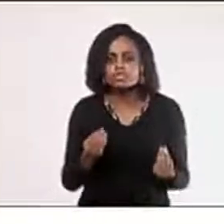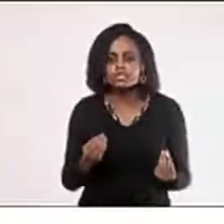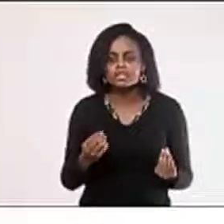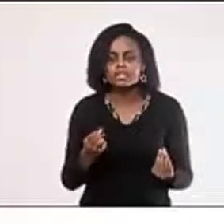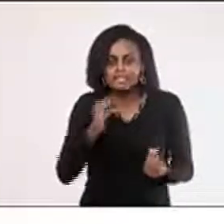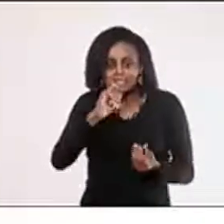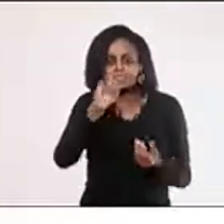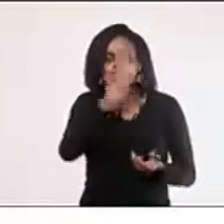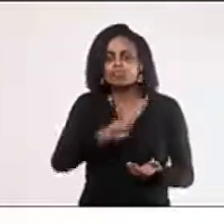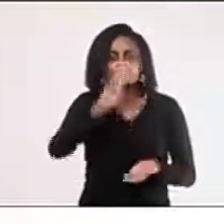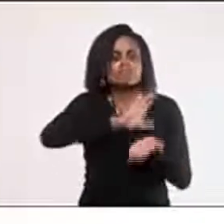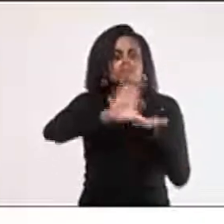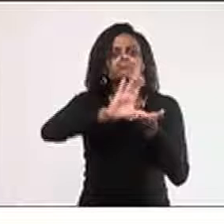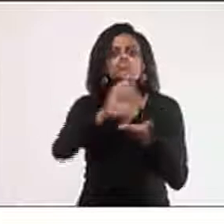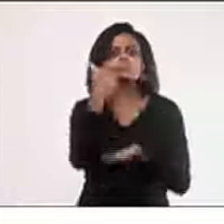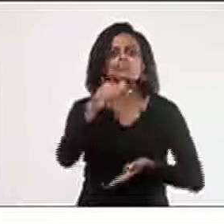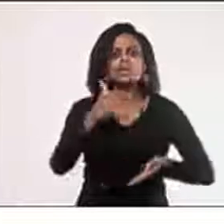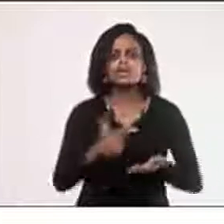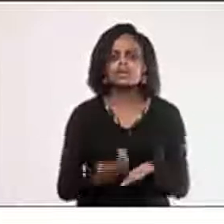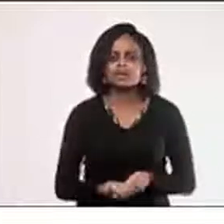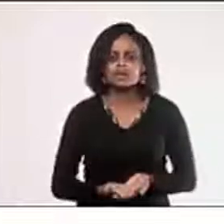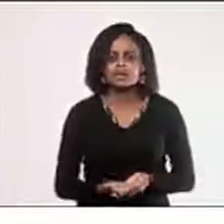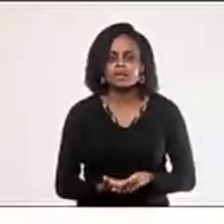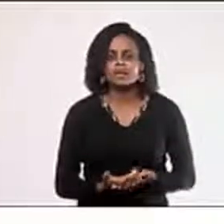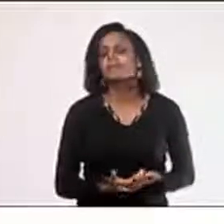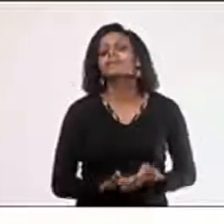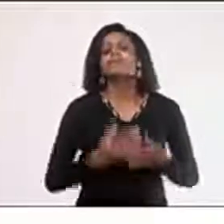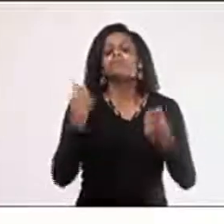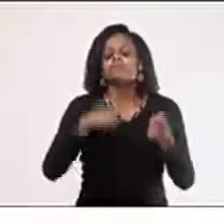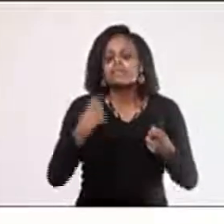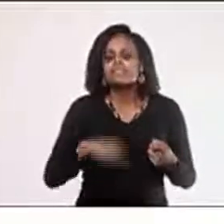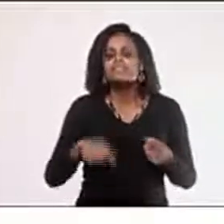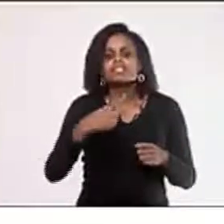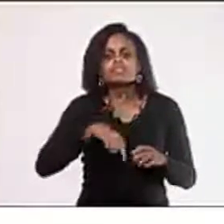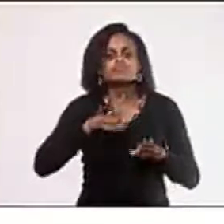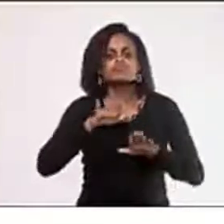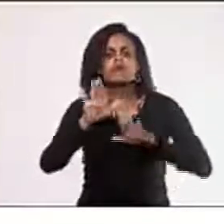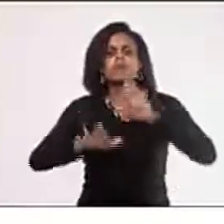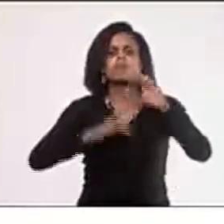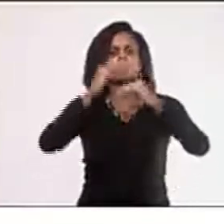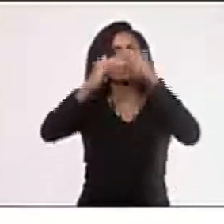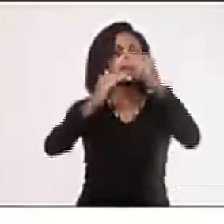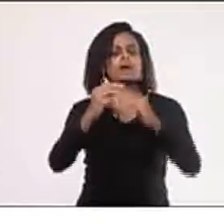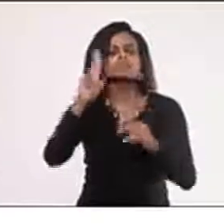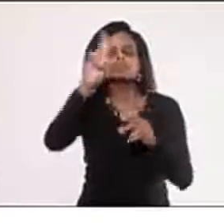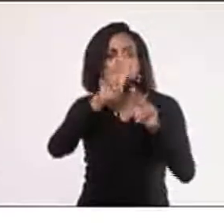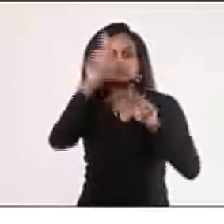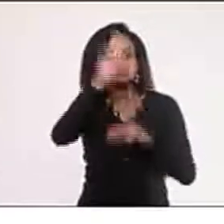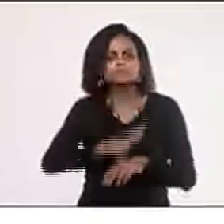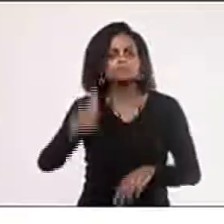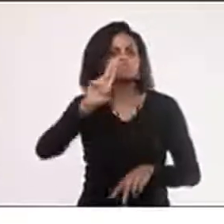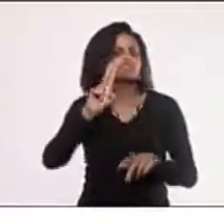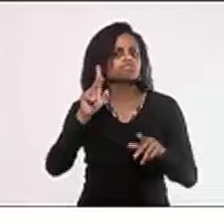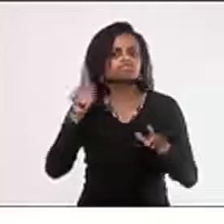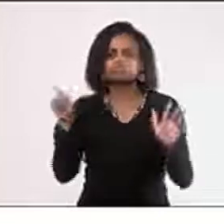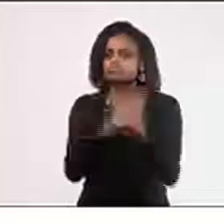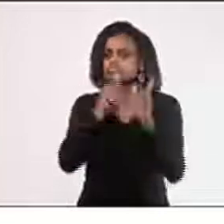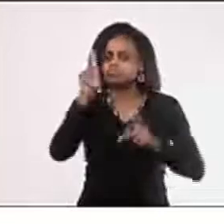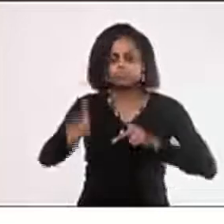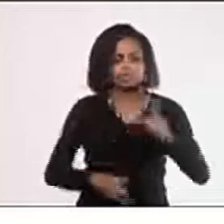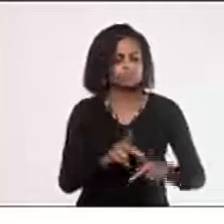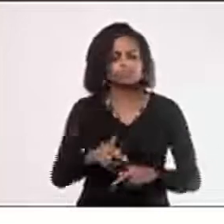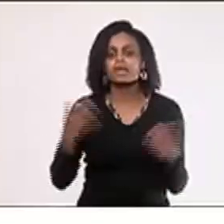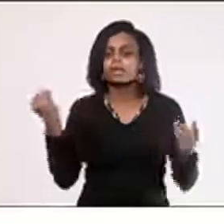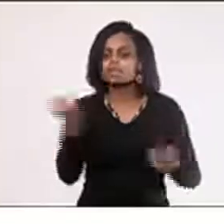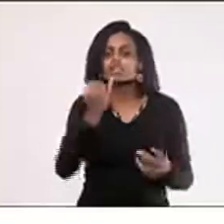repassado para a universidade? É preciso que a gente avance numa universidade que seja popular. É preciso que todos que